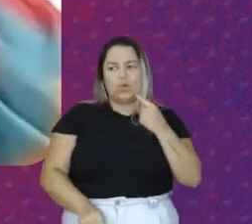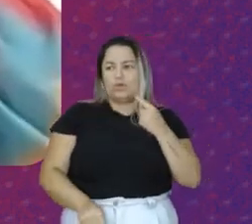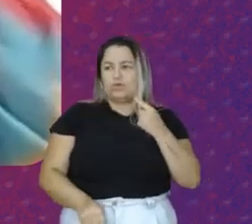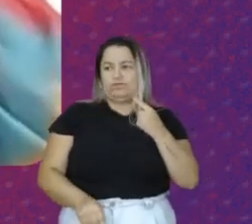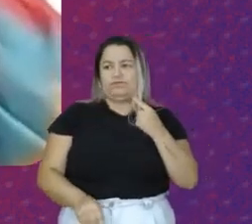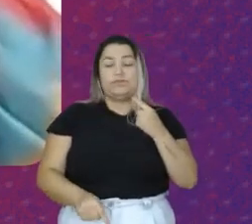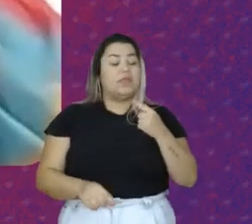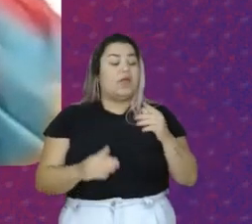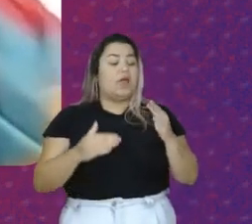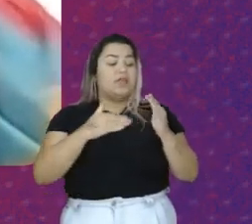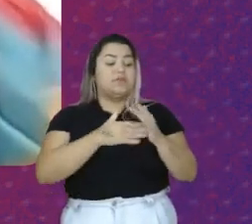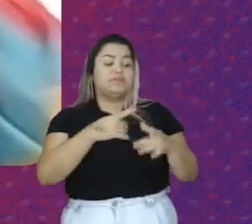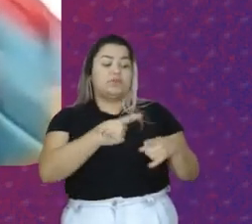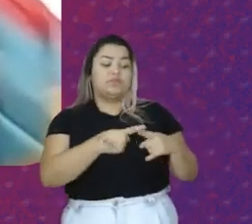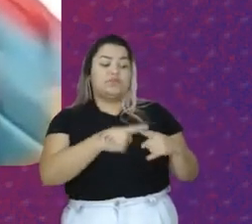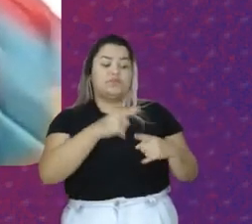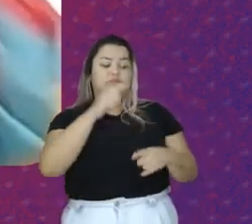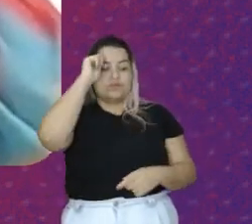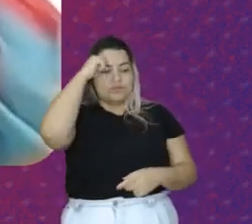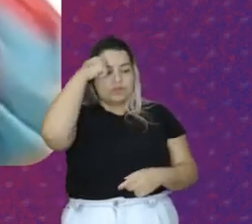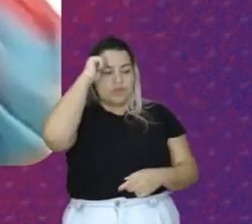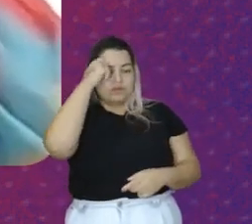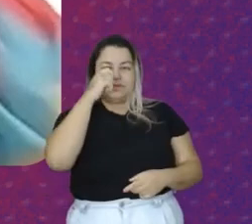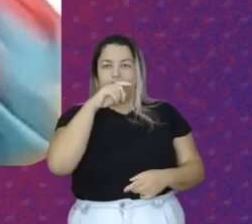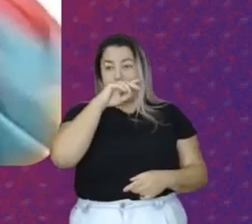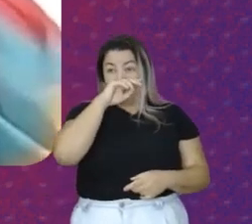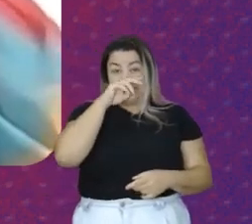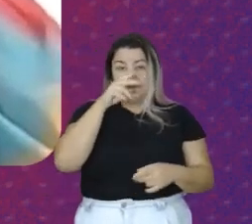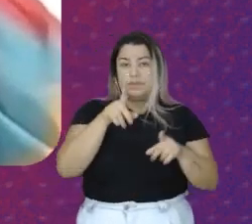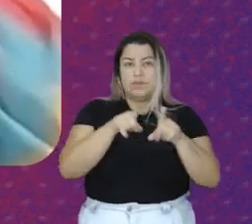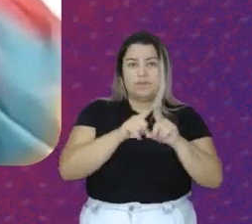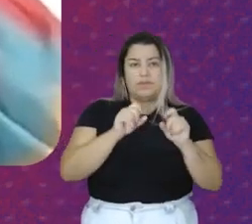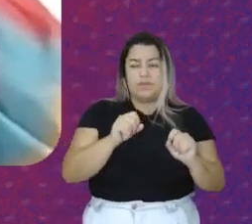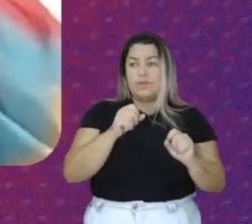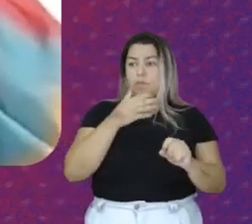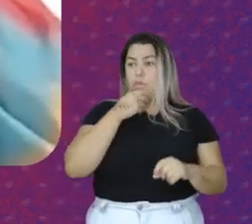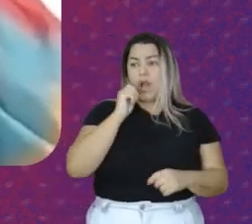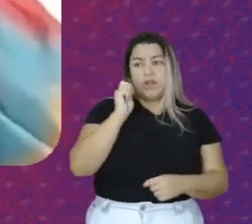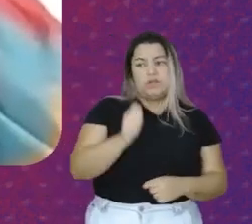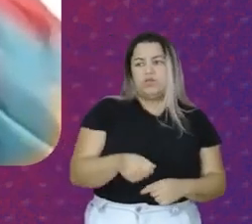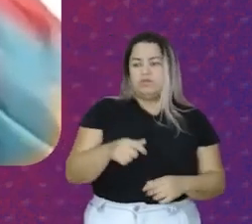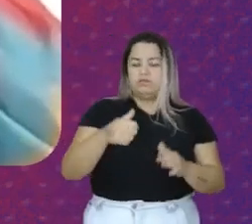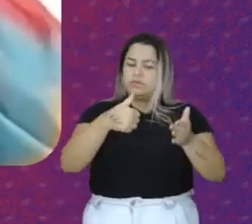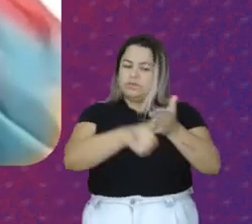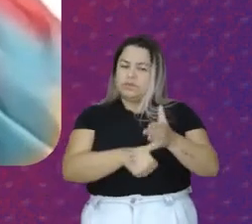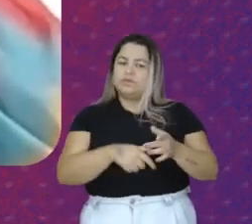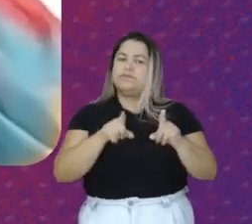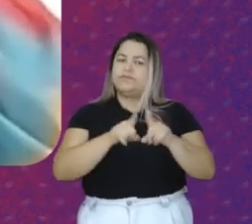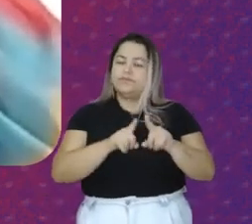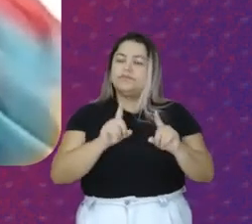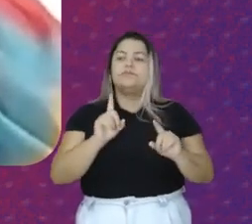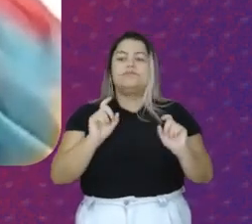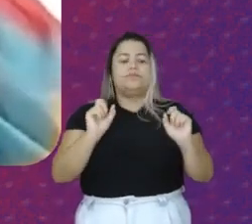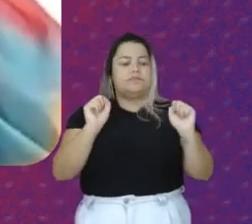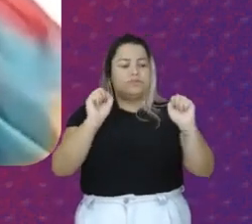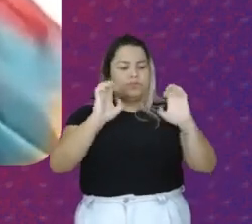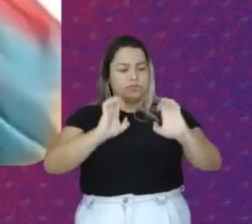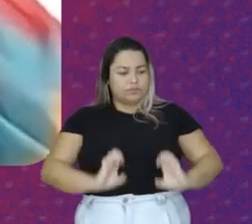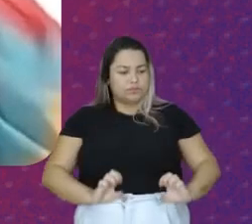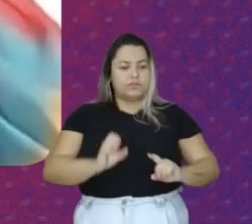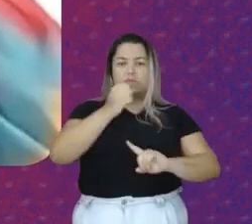Até porque o racismo, o machismo, o patriarcado não é apenas uma questão de identidade. Eles são estruturais e estruturantes da